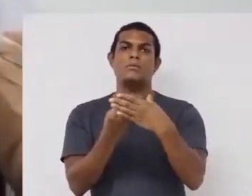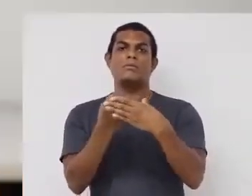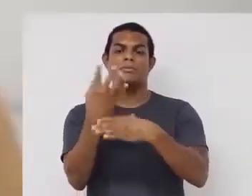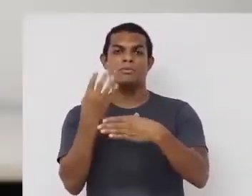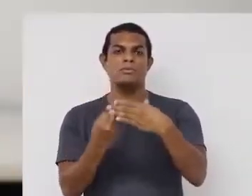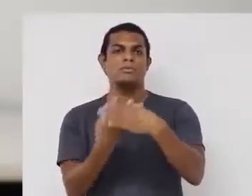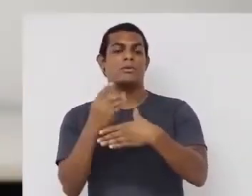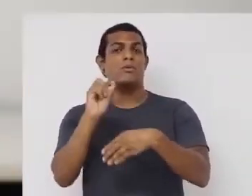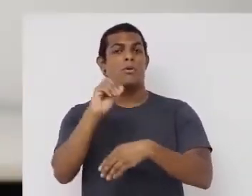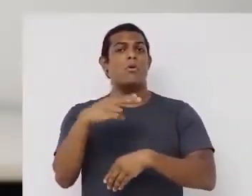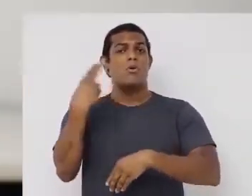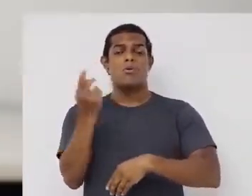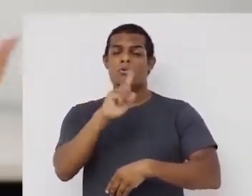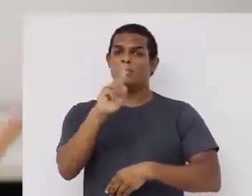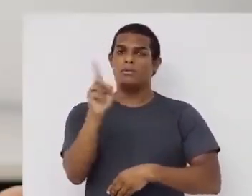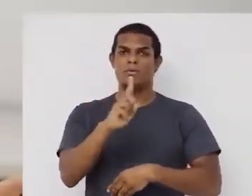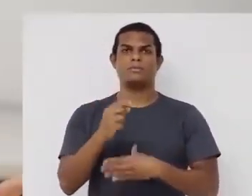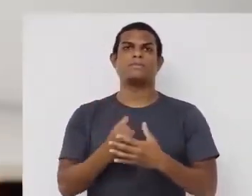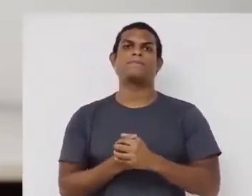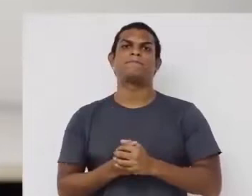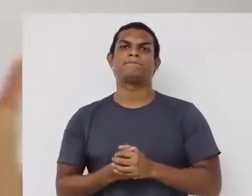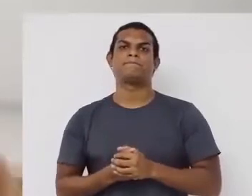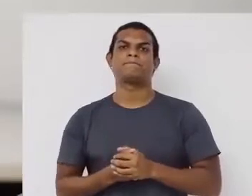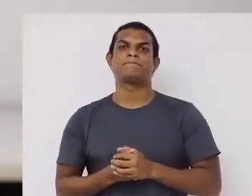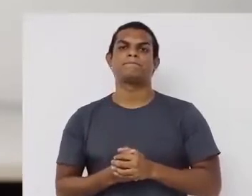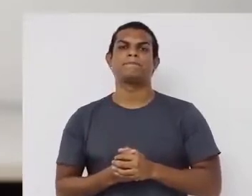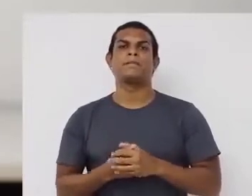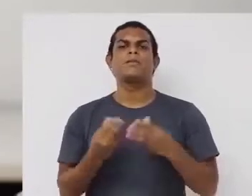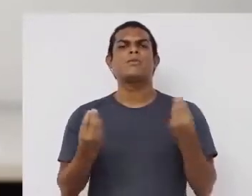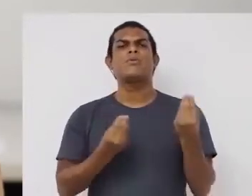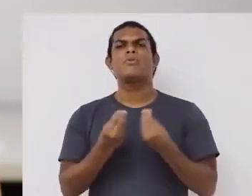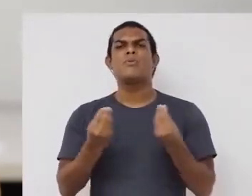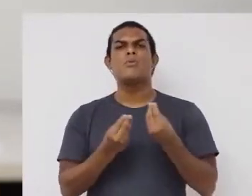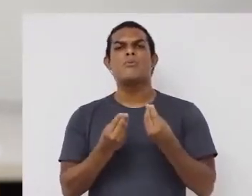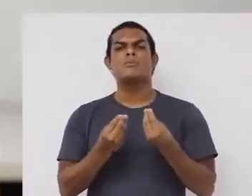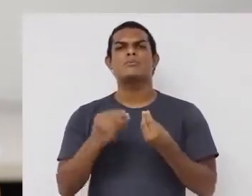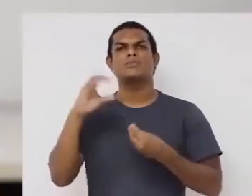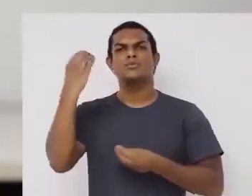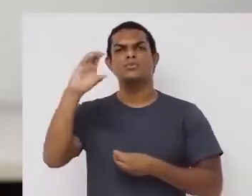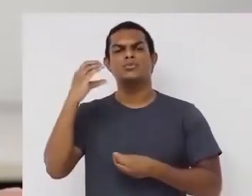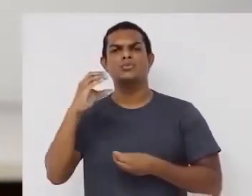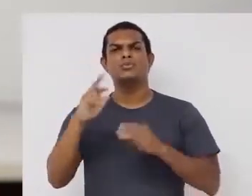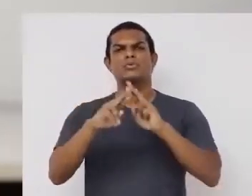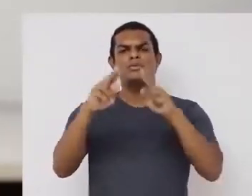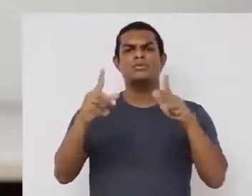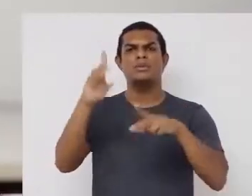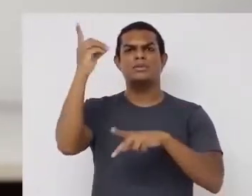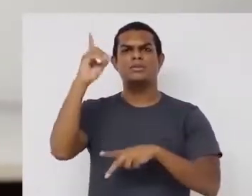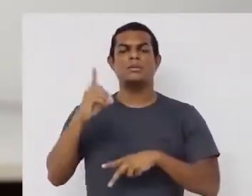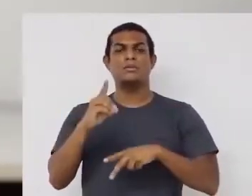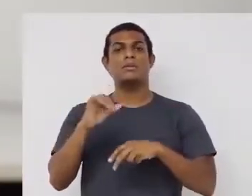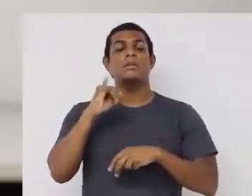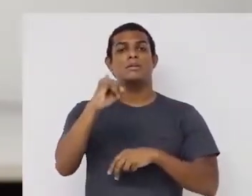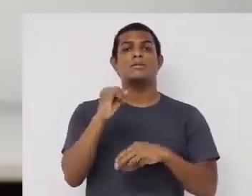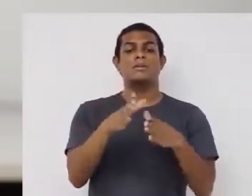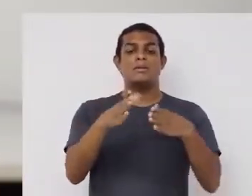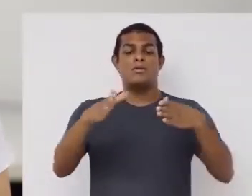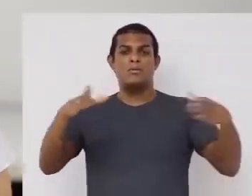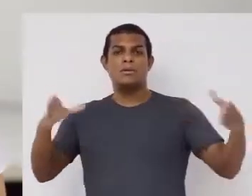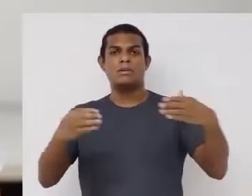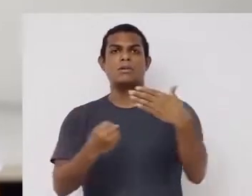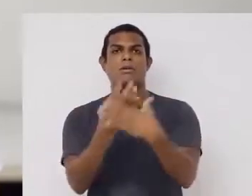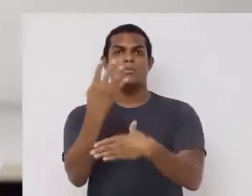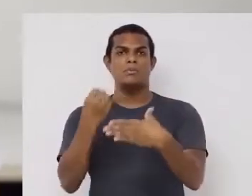não. E como é que eu sei que determinado gasto é um custo? Se, quando eu aumentar a minha produção,